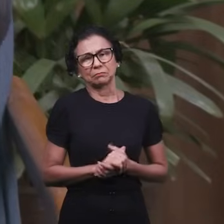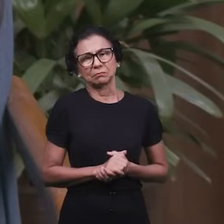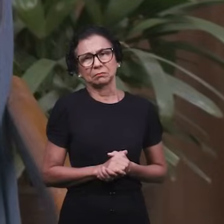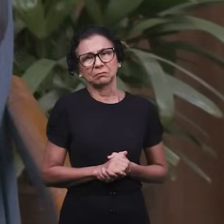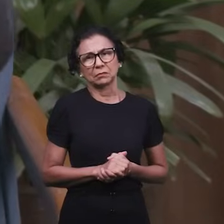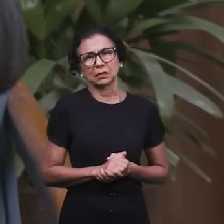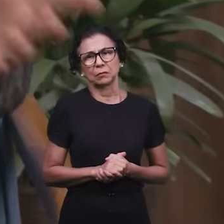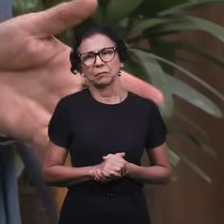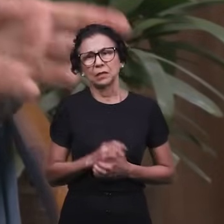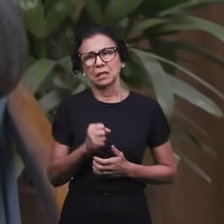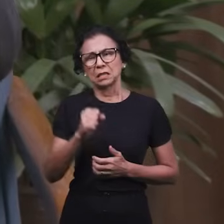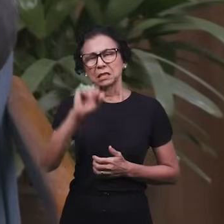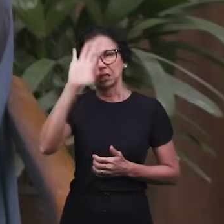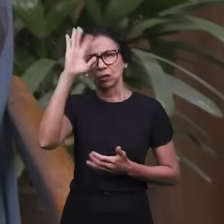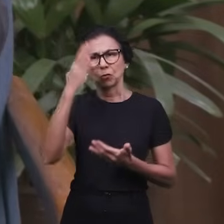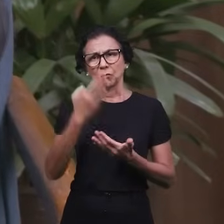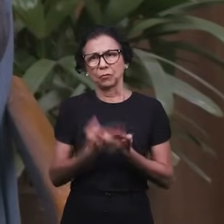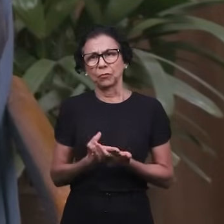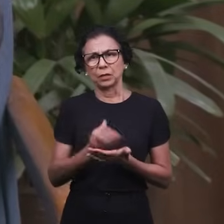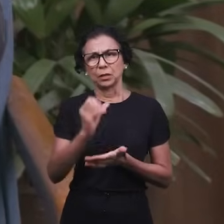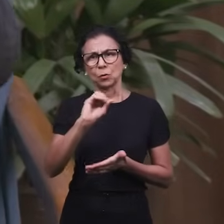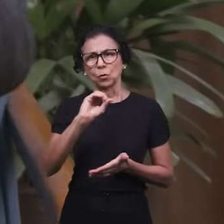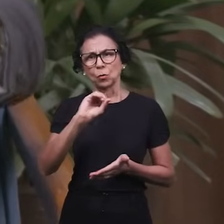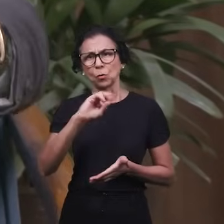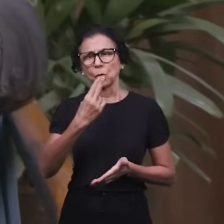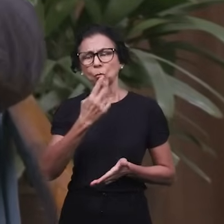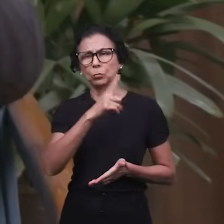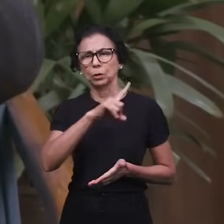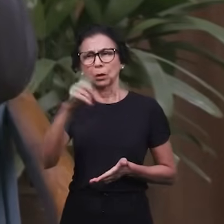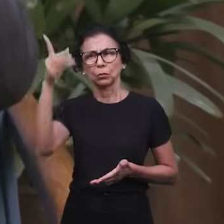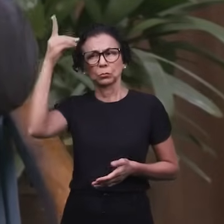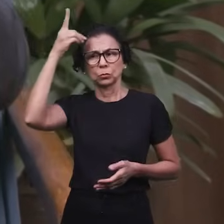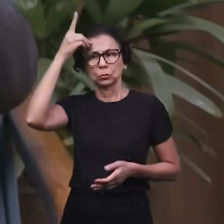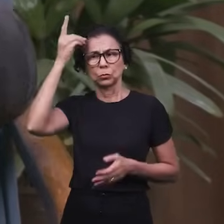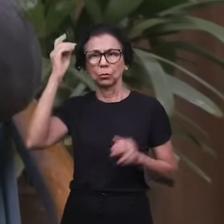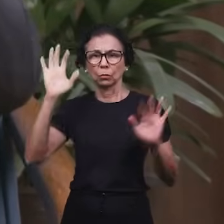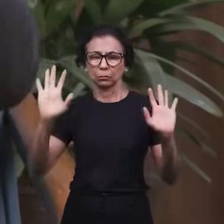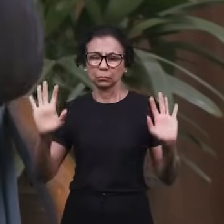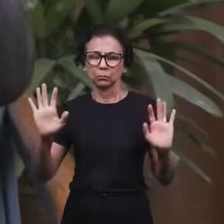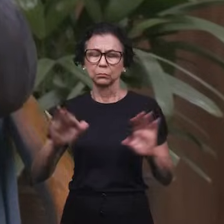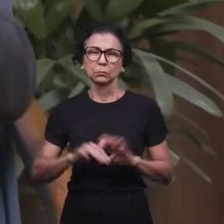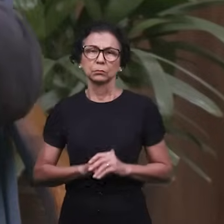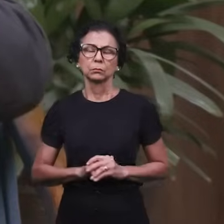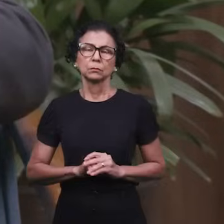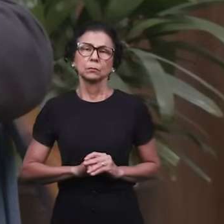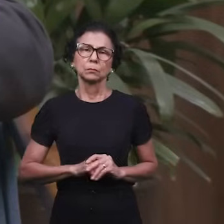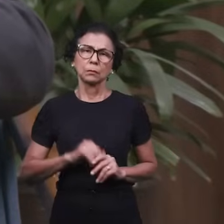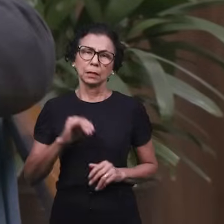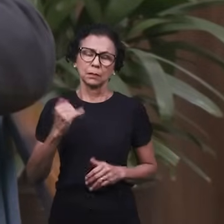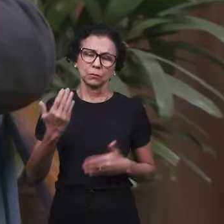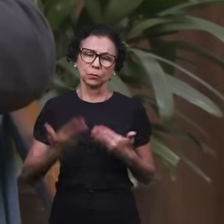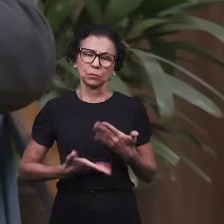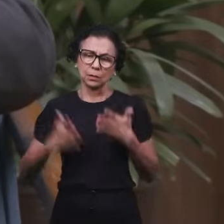acredita no dom espiritual, se não acredita, né? Independe disso. O homem aos pés do Senhor e que vive o